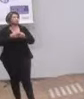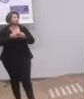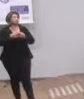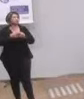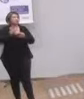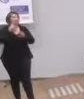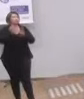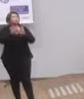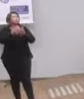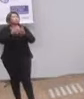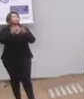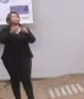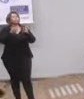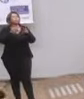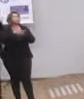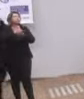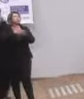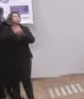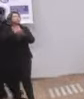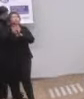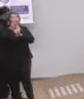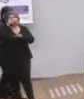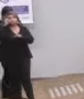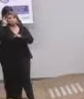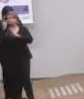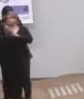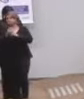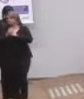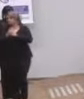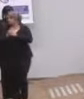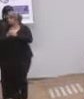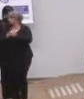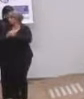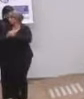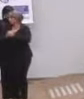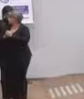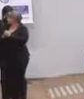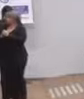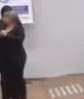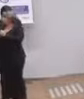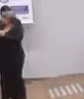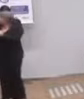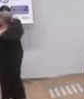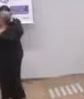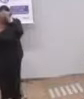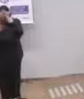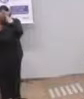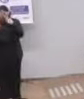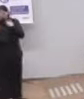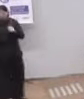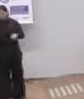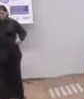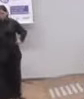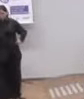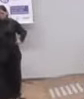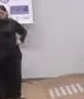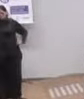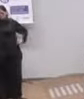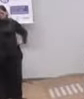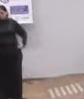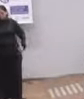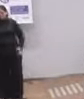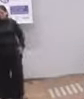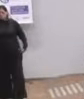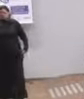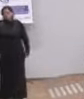a própria indicação para os pacientes com esse tipo de doença, porque a gente sabe com relação ao gasto energético, né, que a gente tem